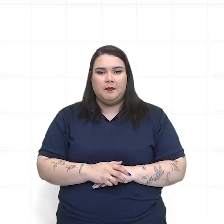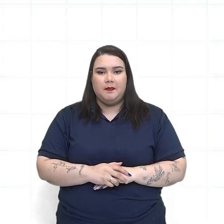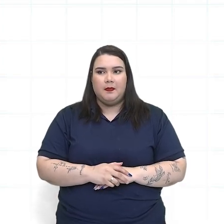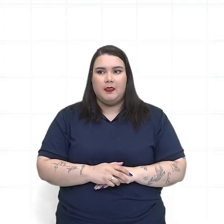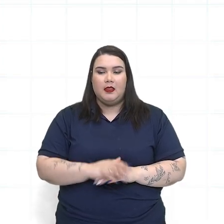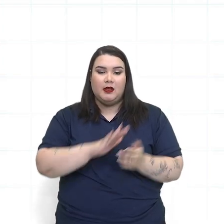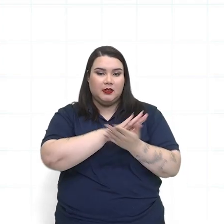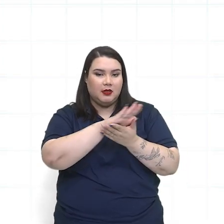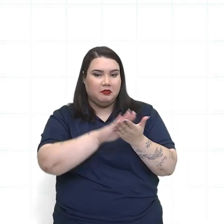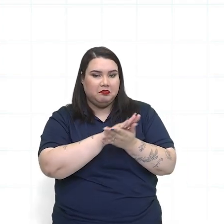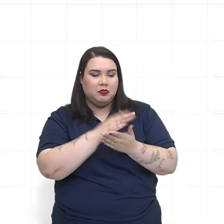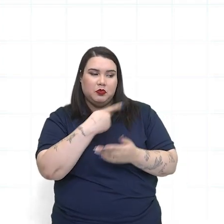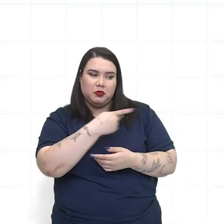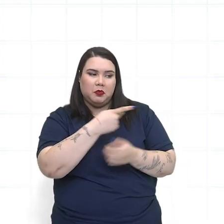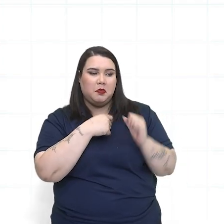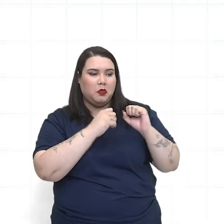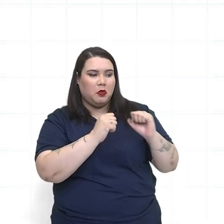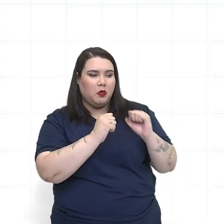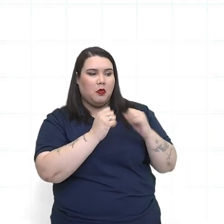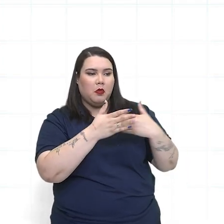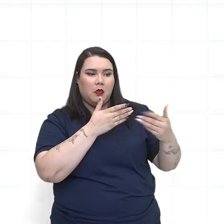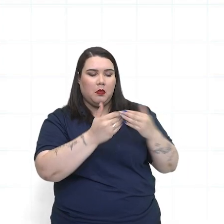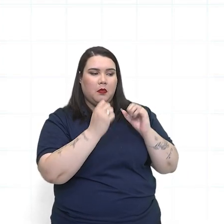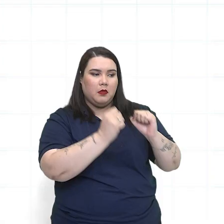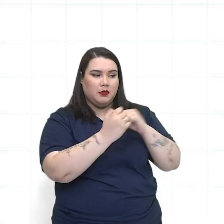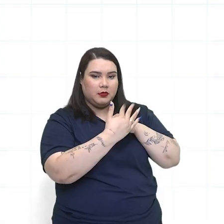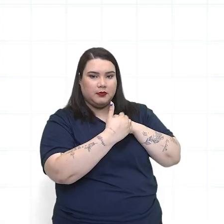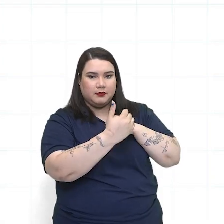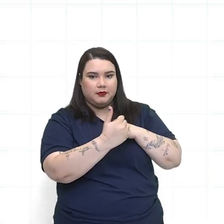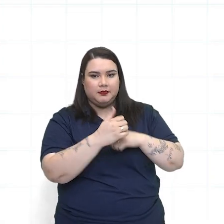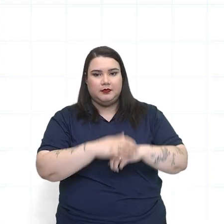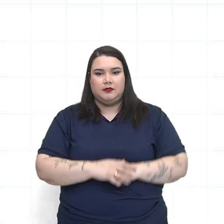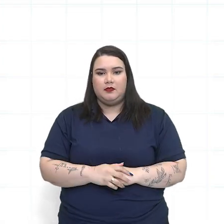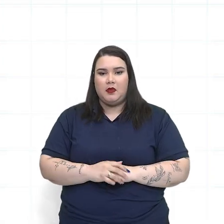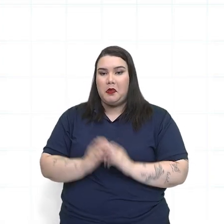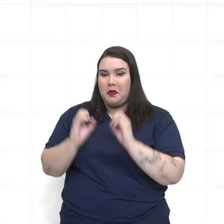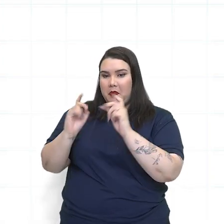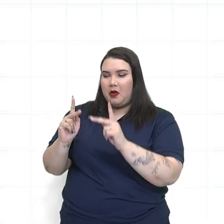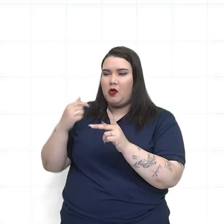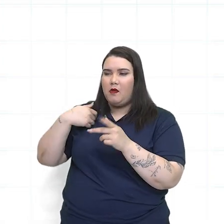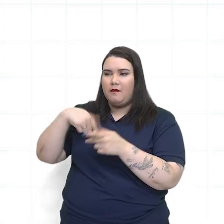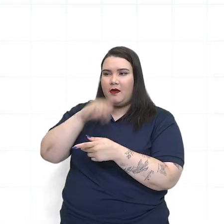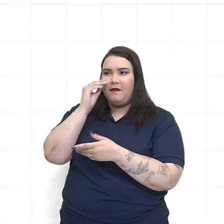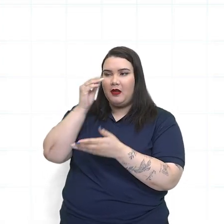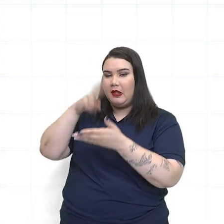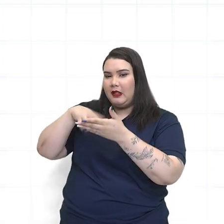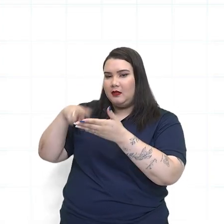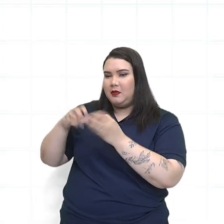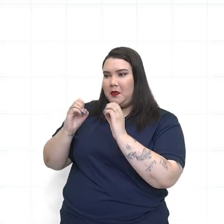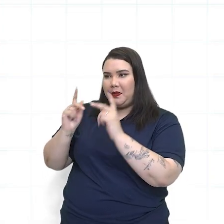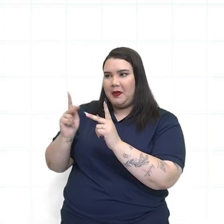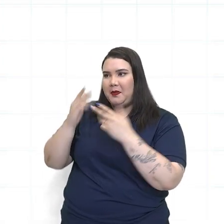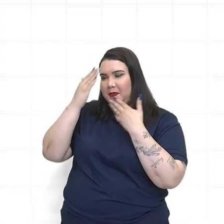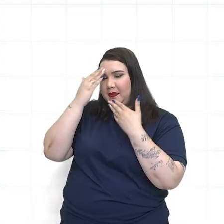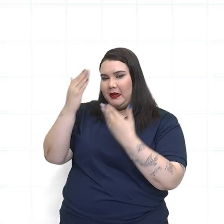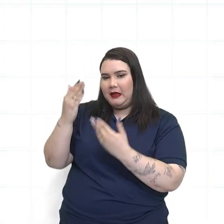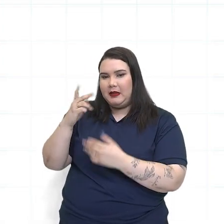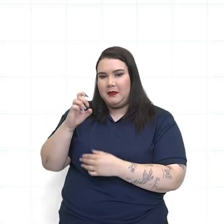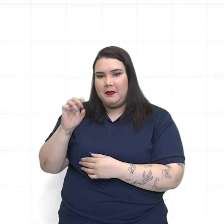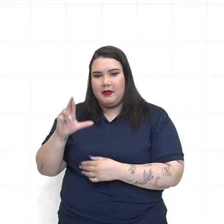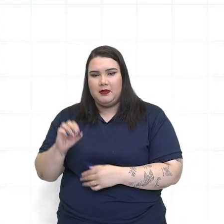aí ele diz, de nada, estamos juntos nessa, qualquer coisa é só chamar. Aí a Maria diz, beleza, vou dar uma olhada. Valeu mesmo,